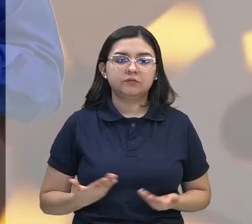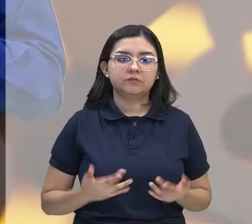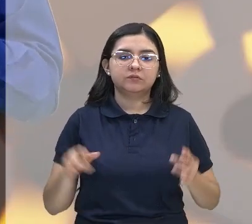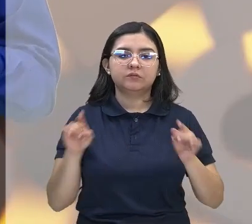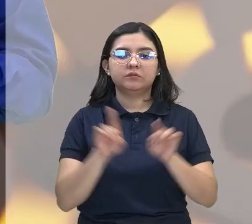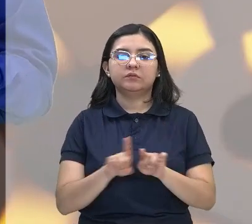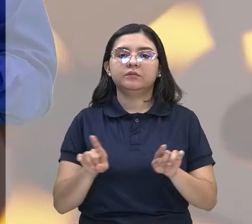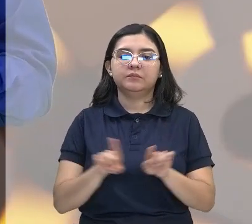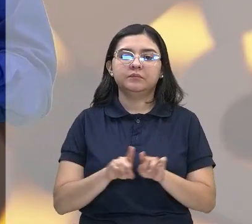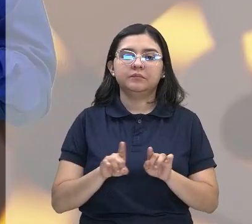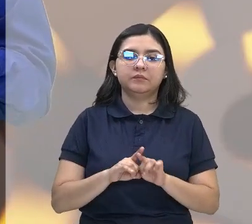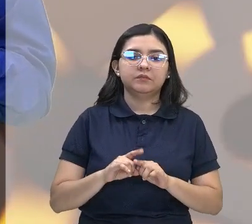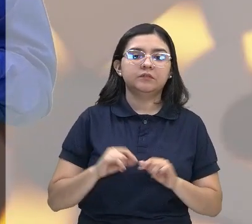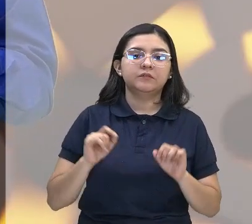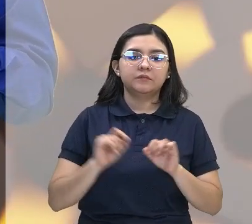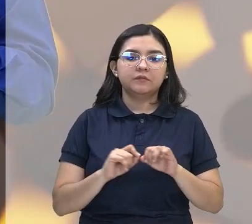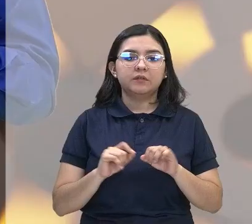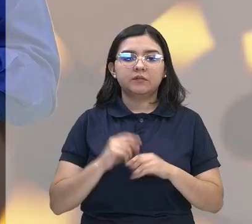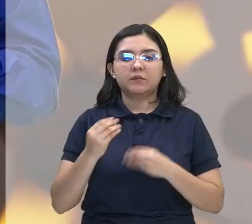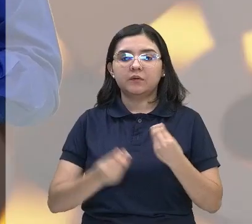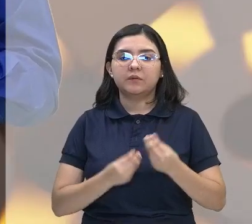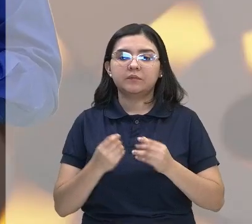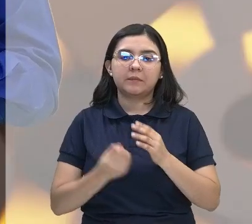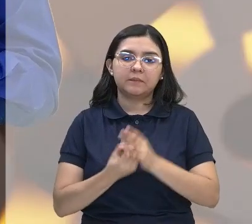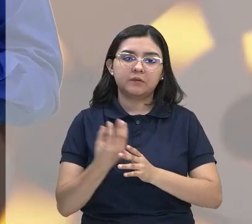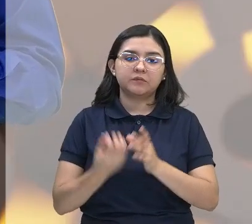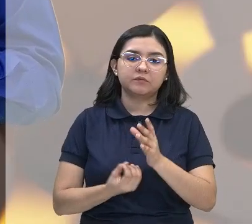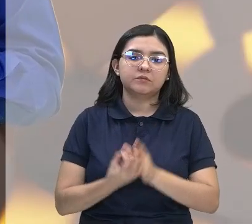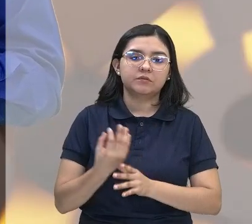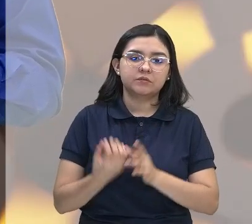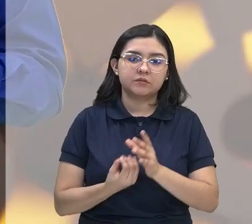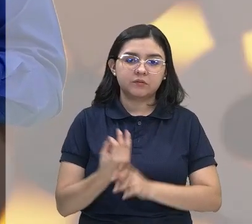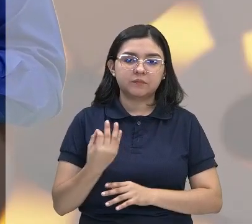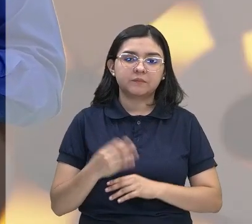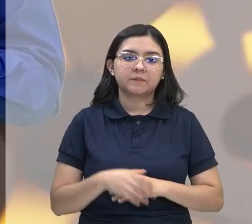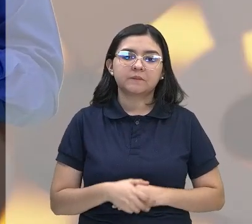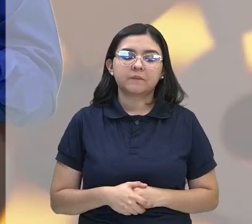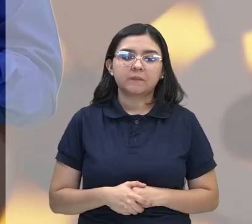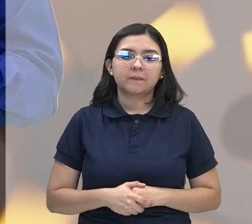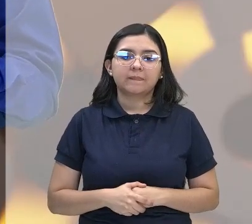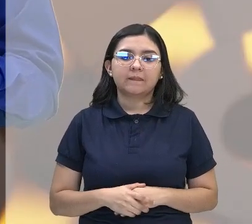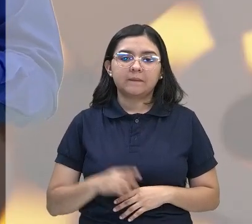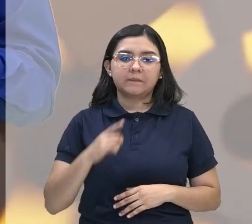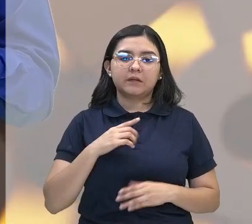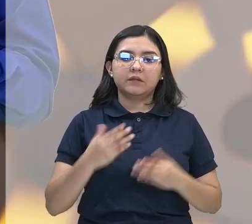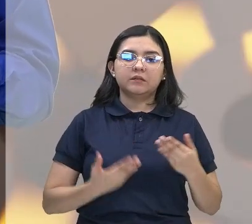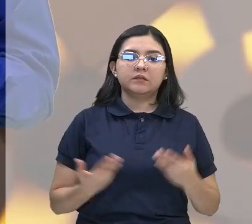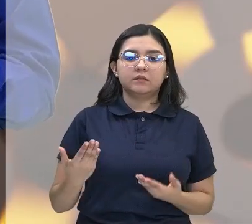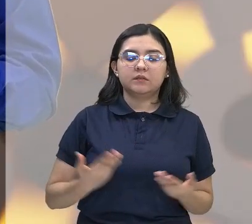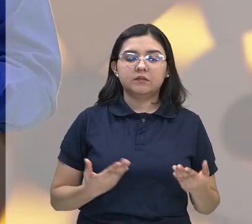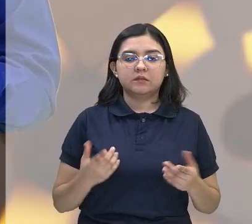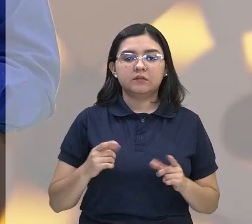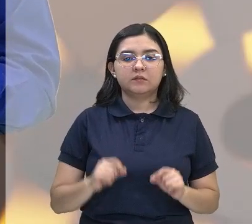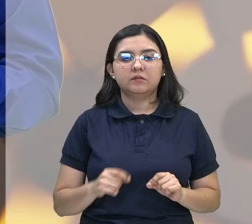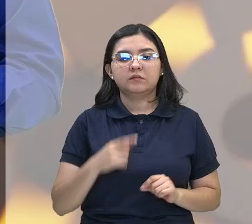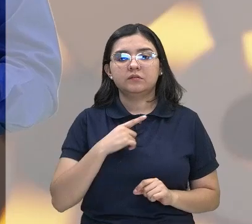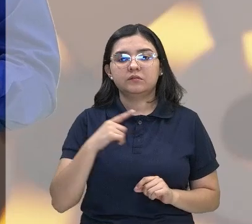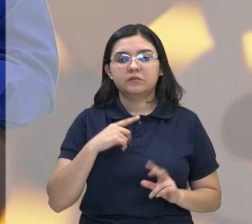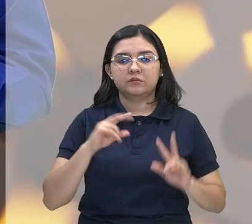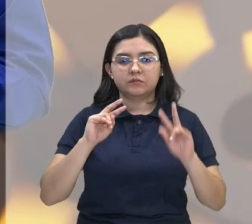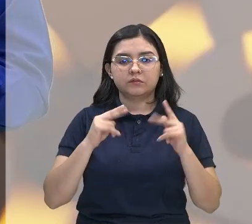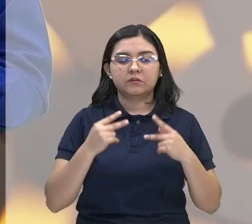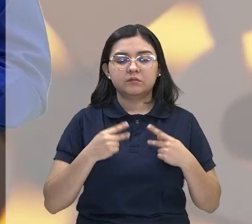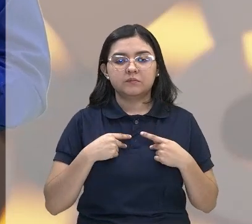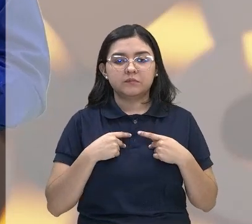são feitos a partir da produção para atender os seres